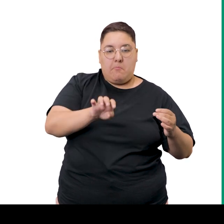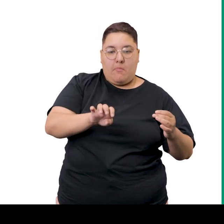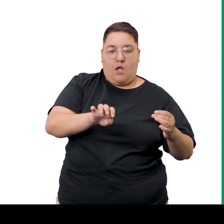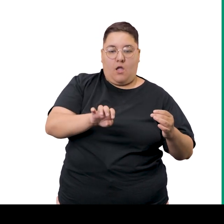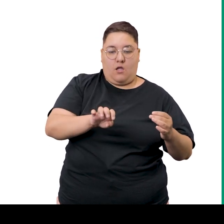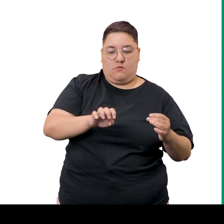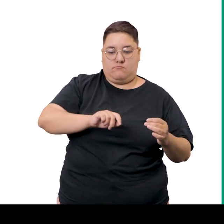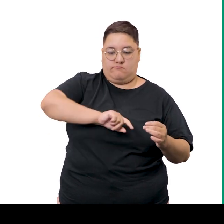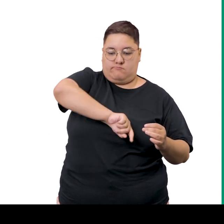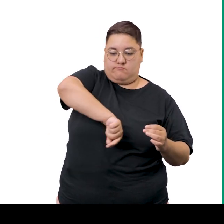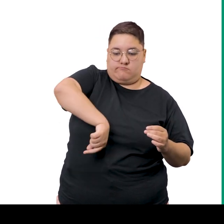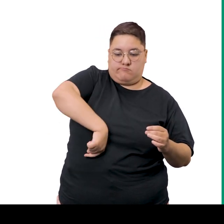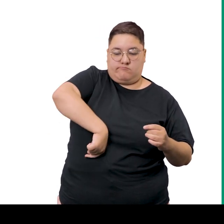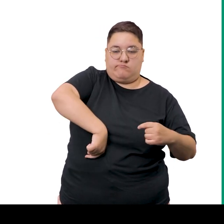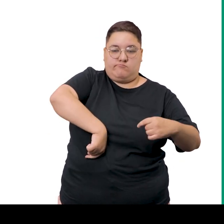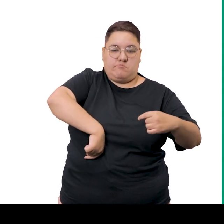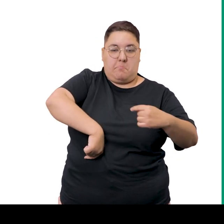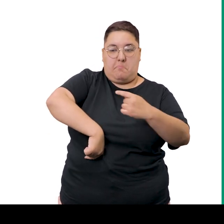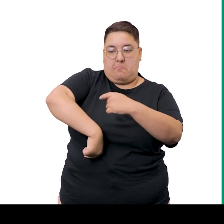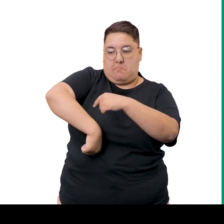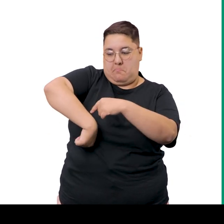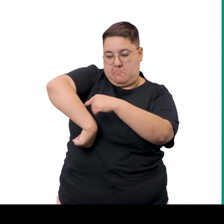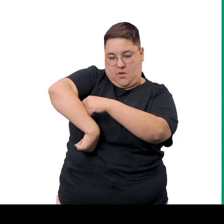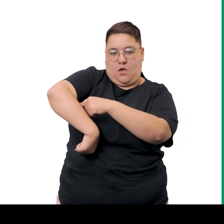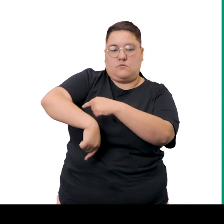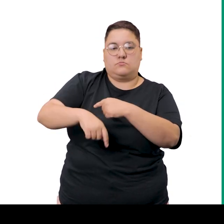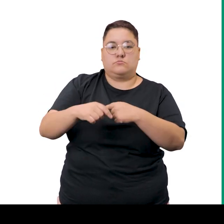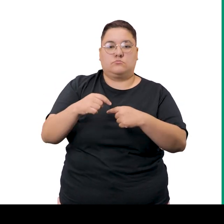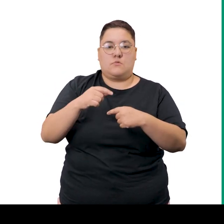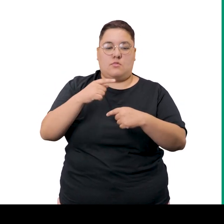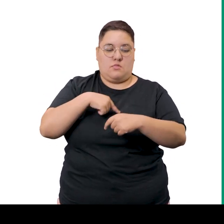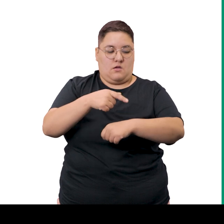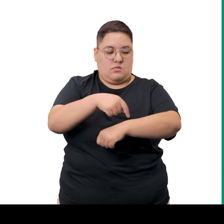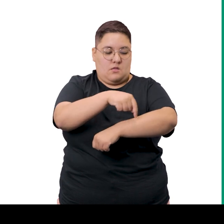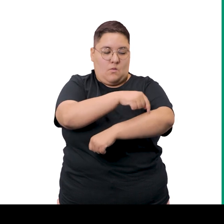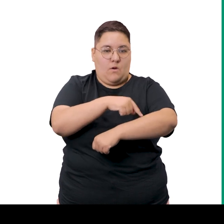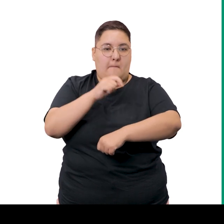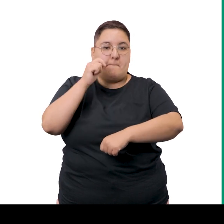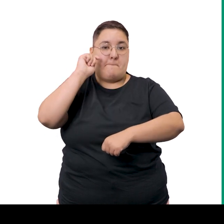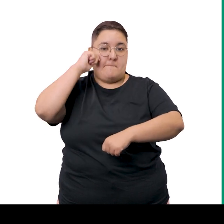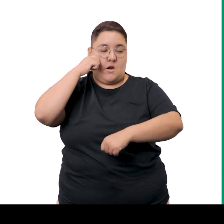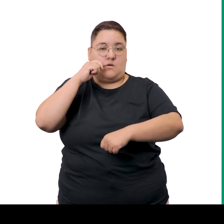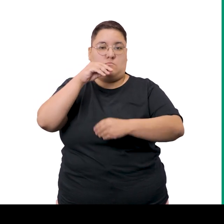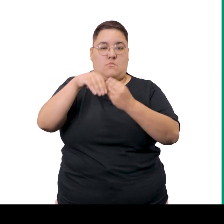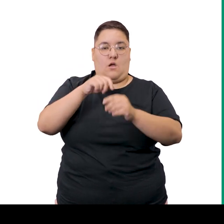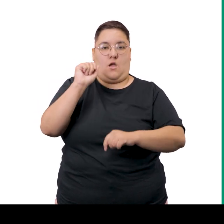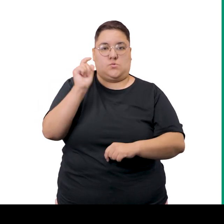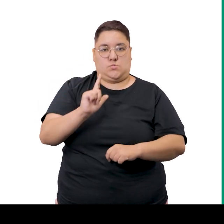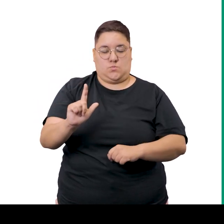entre o corpo e o braço, onde estão tatuagens em preto azulado.